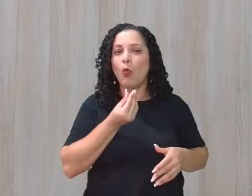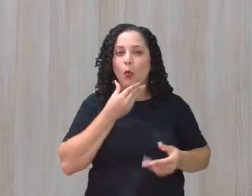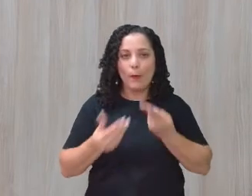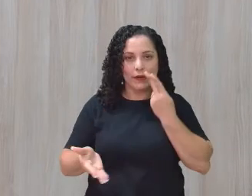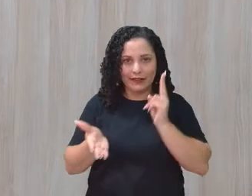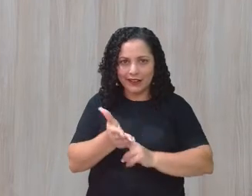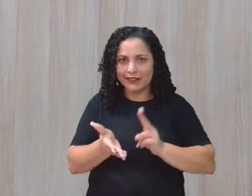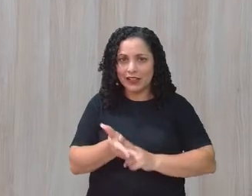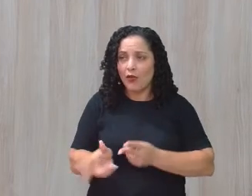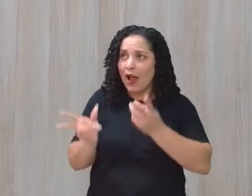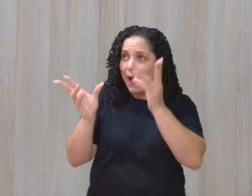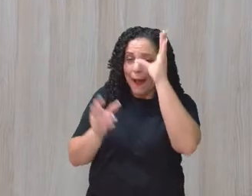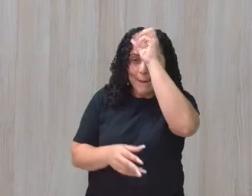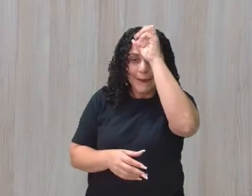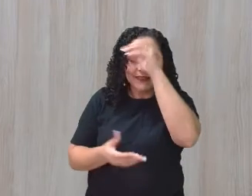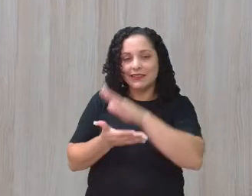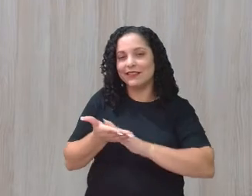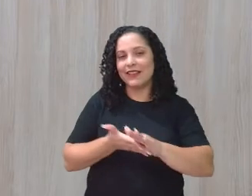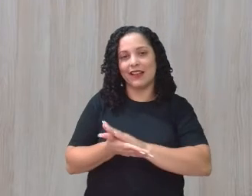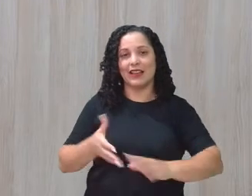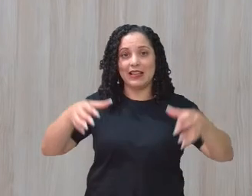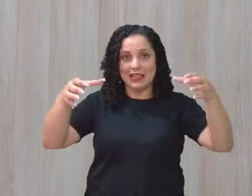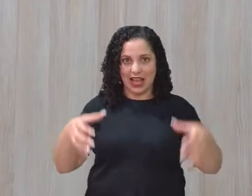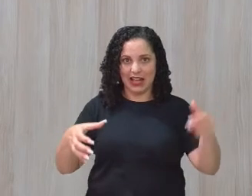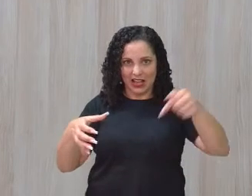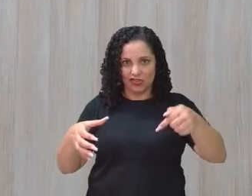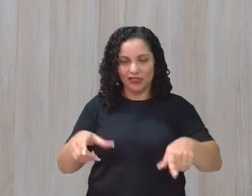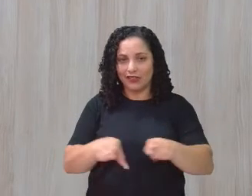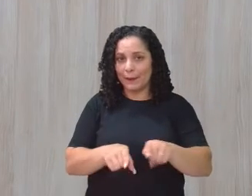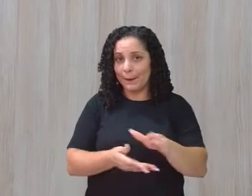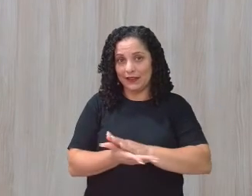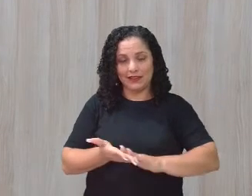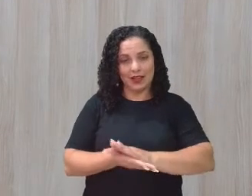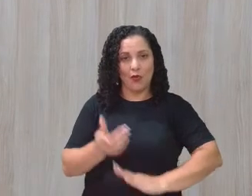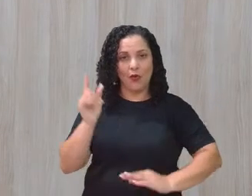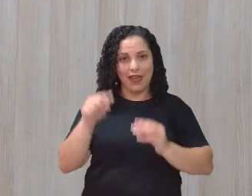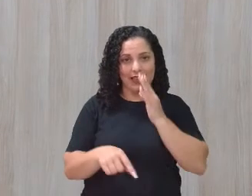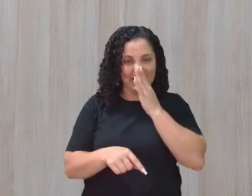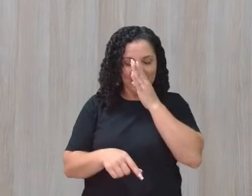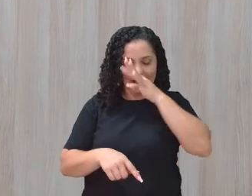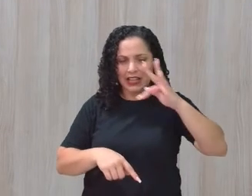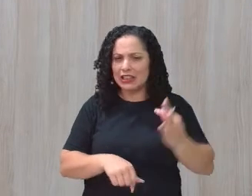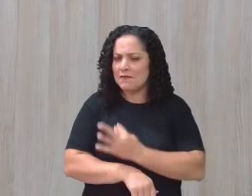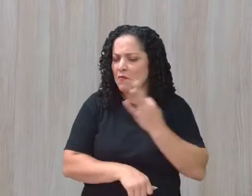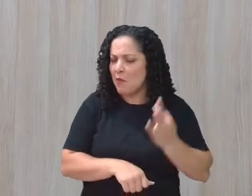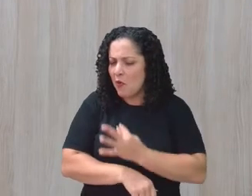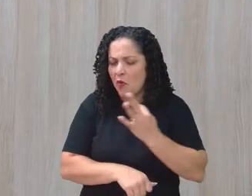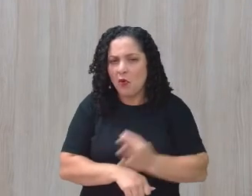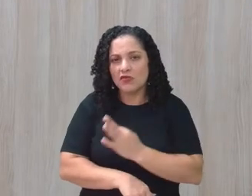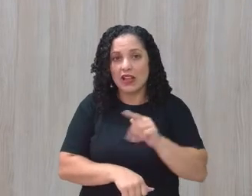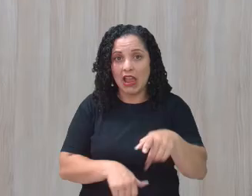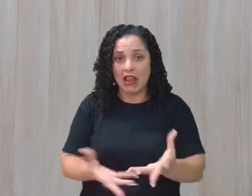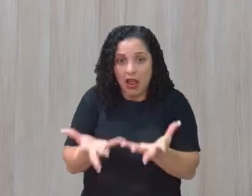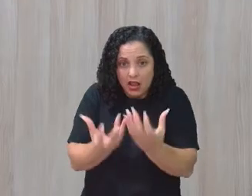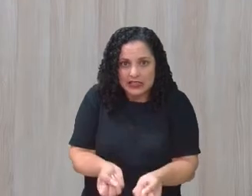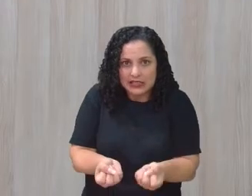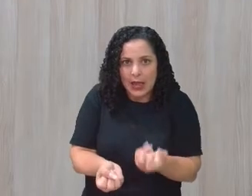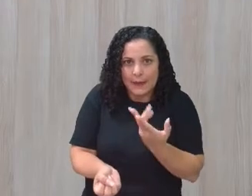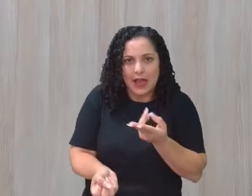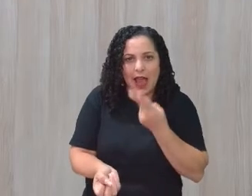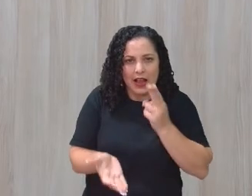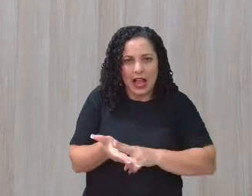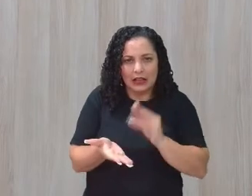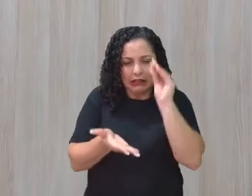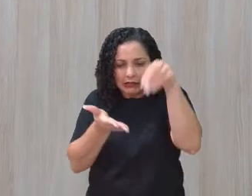né? A caixa de correio também não. Ela começa teimosa, a gente não sabe por que ela não aceita a carta, né? Não sabe se tem